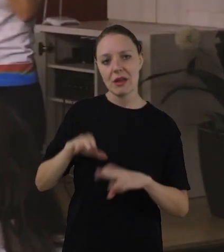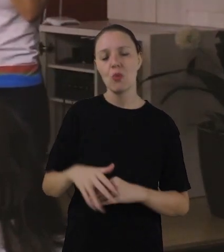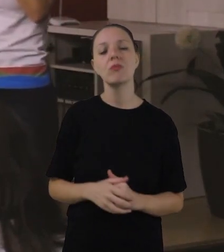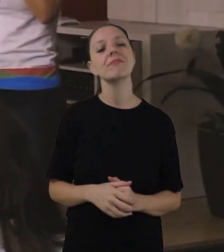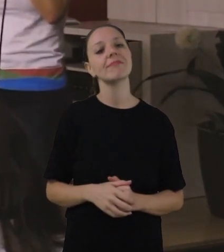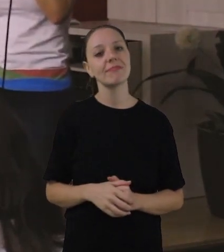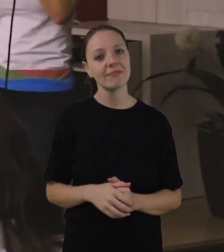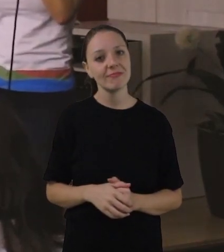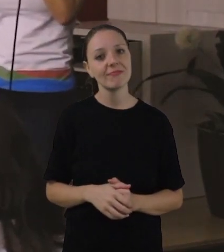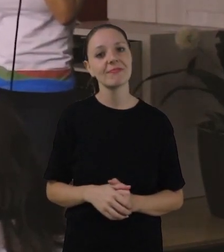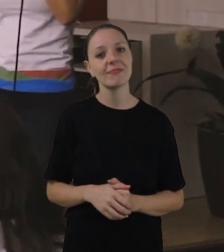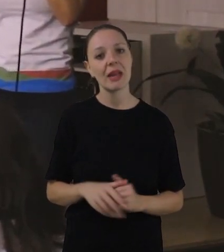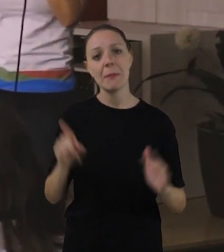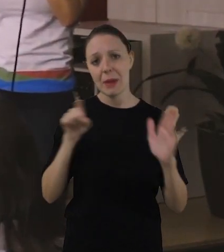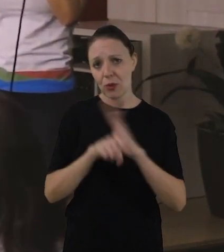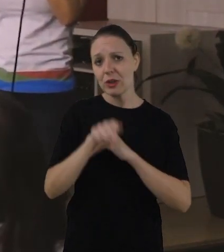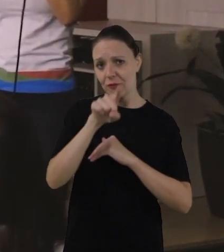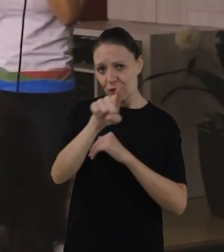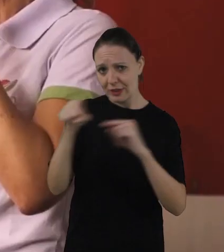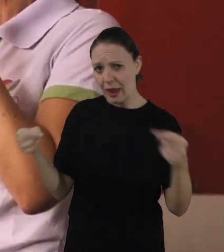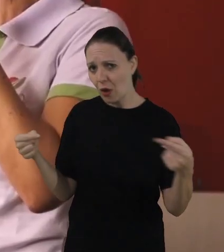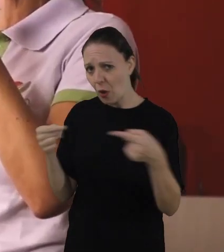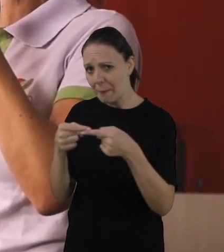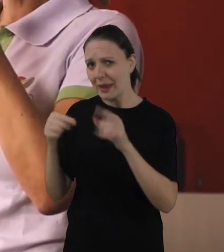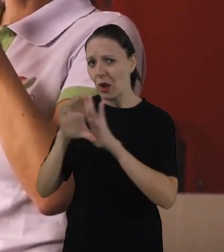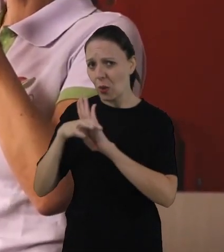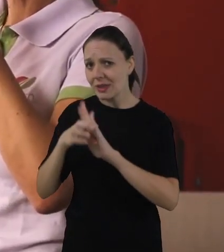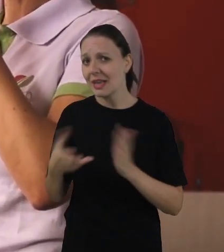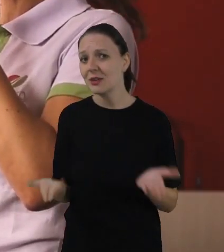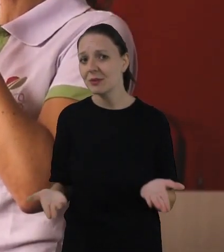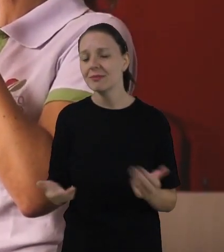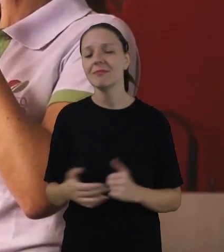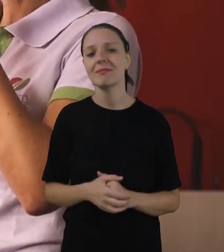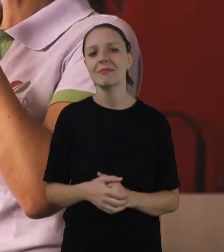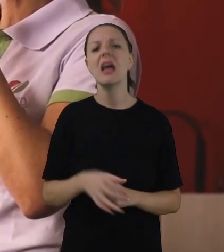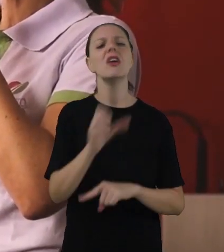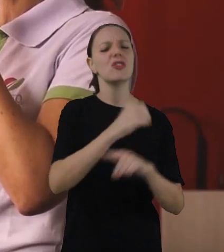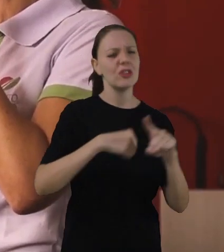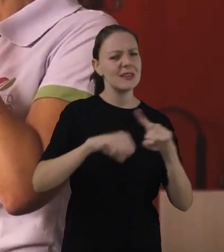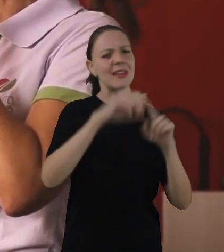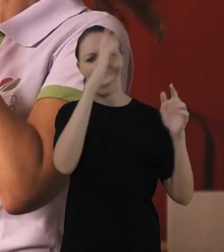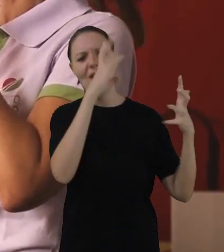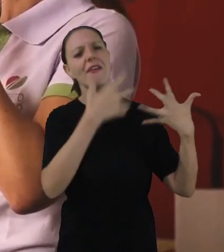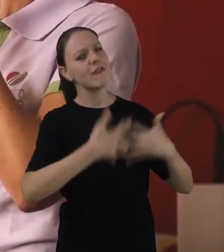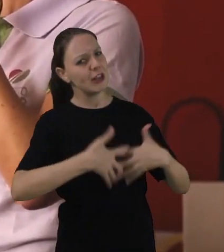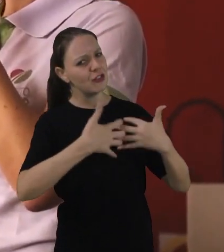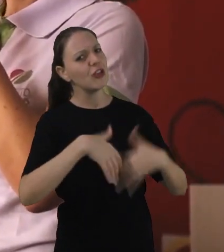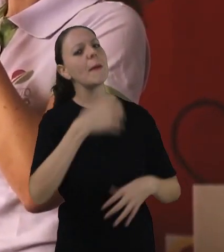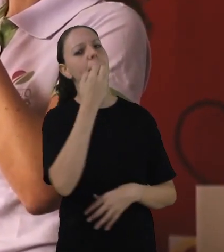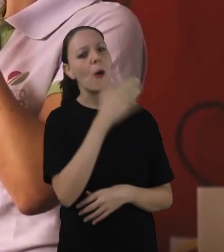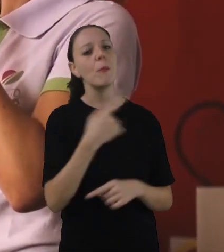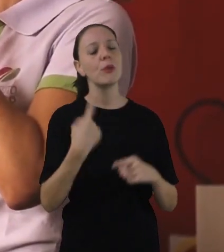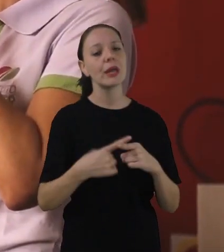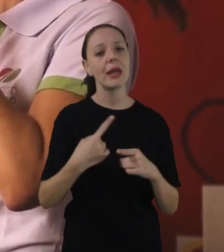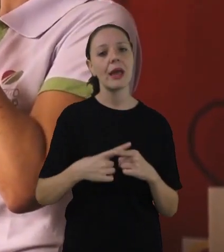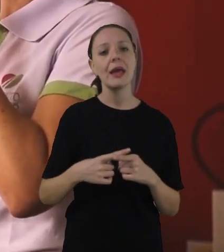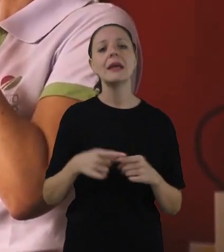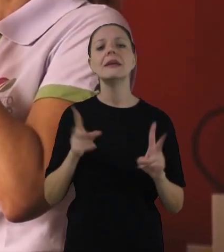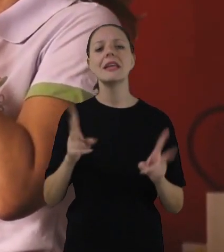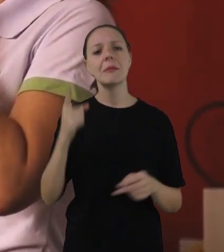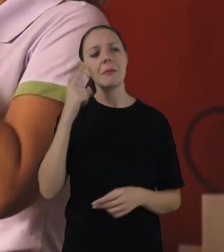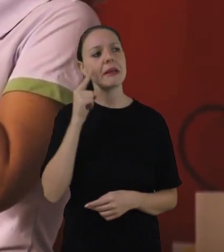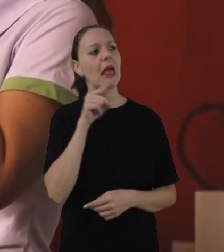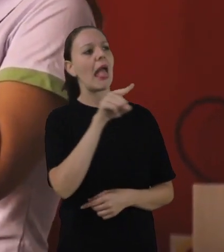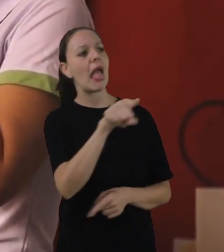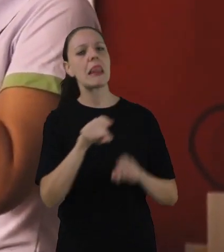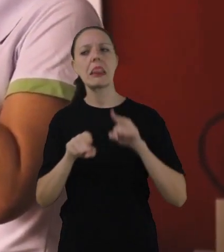trago isso para a gente refletir como sociedade mesmo, entendeu? Porque é fácil da gente sair apontando o dedo e apontando o